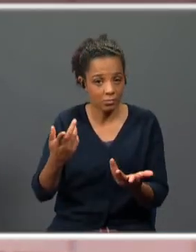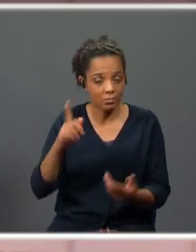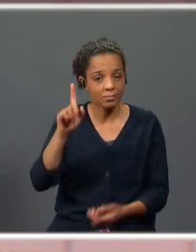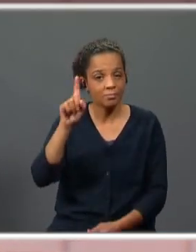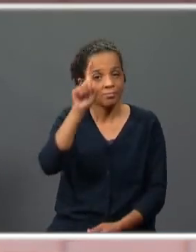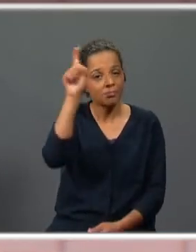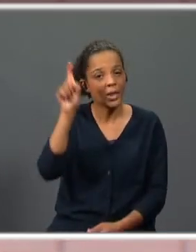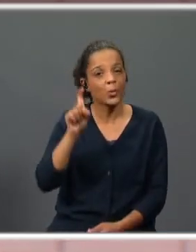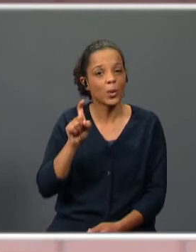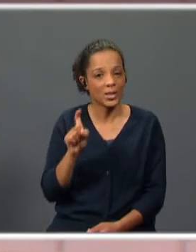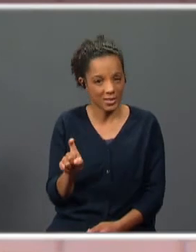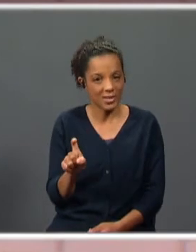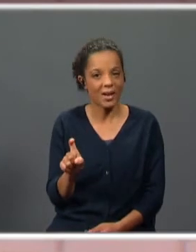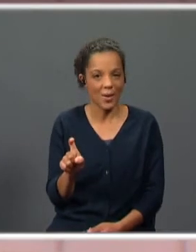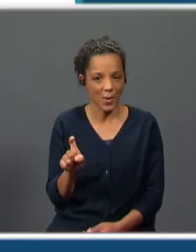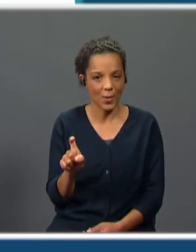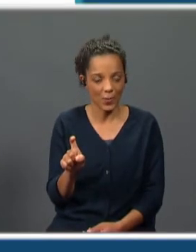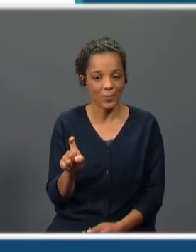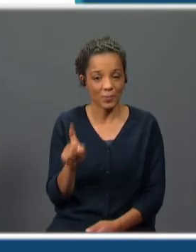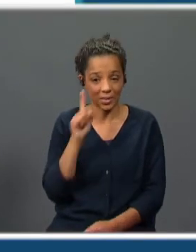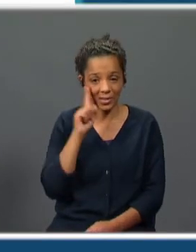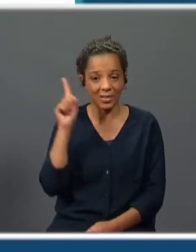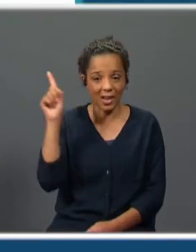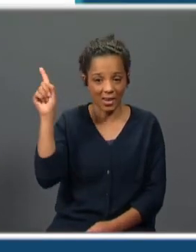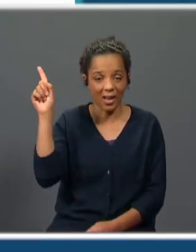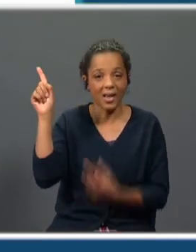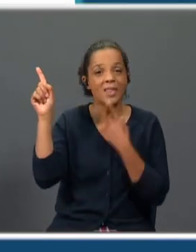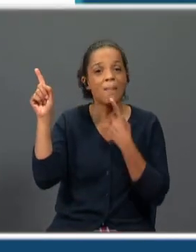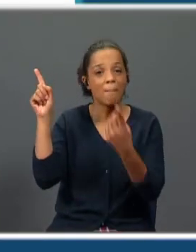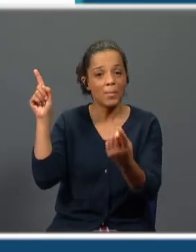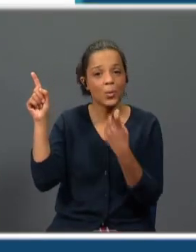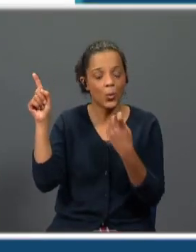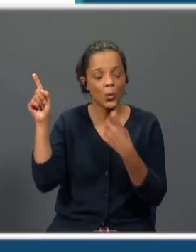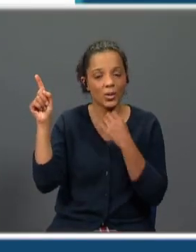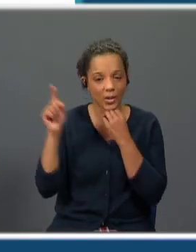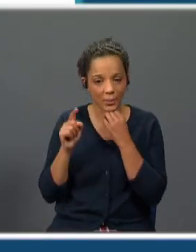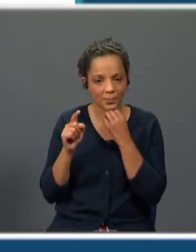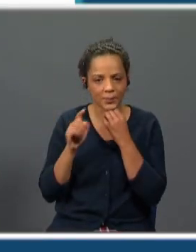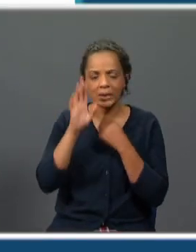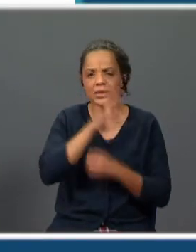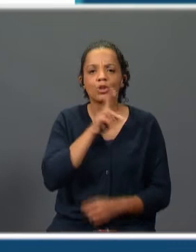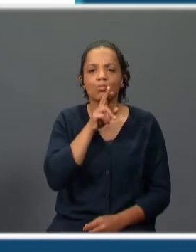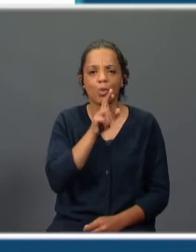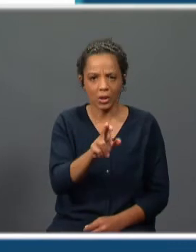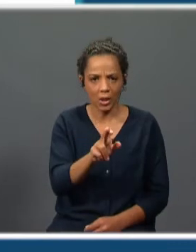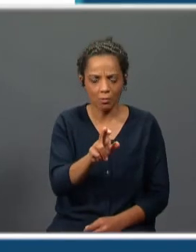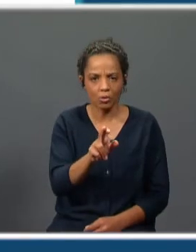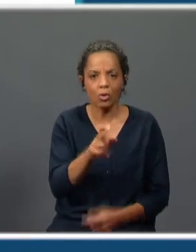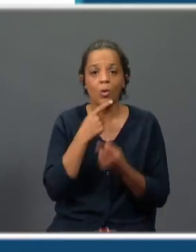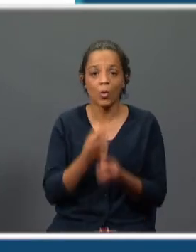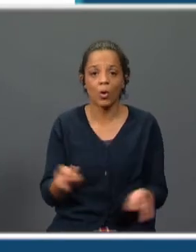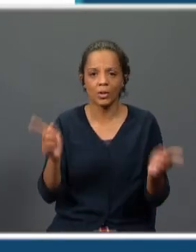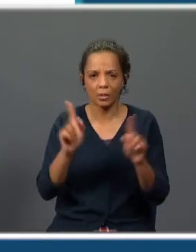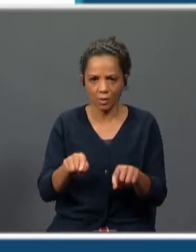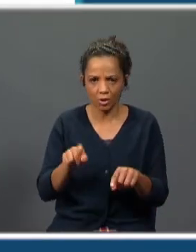de interrogação, que ali está no final da nossa pergunta. E quando respondemos, usamos novamente o